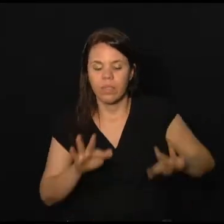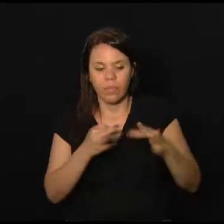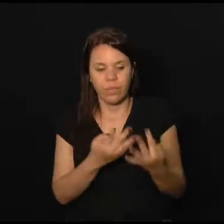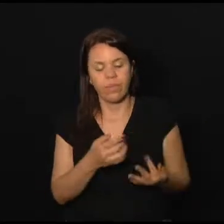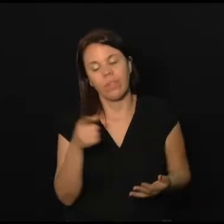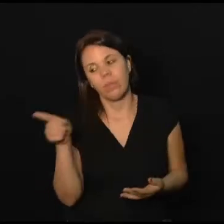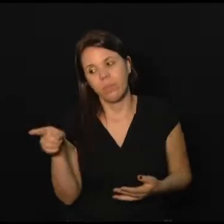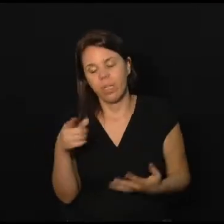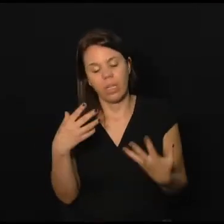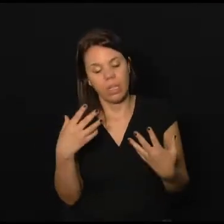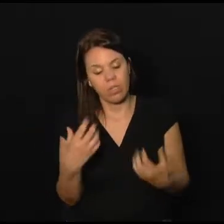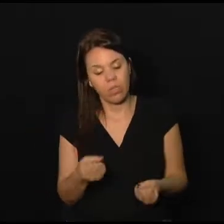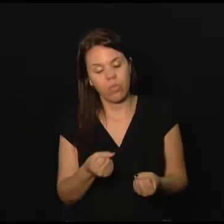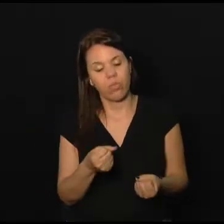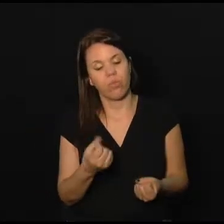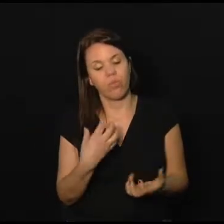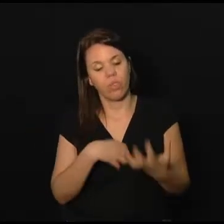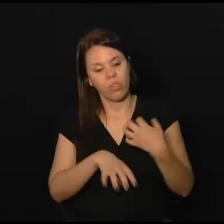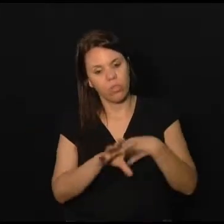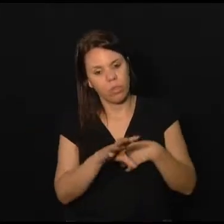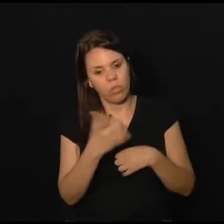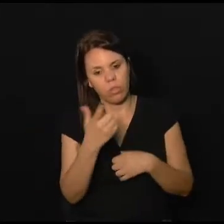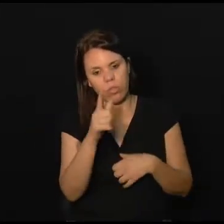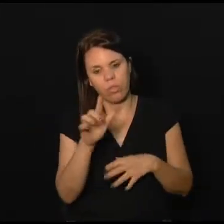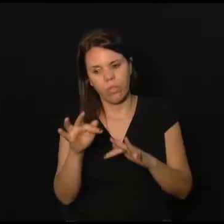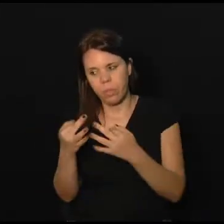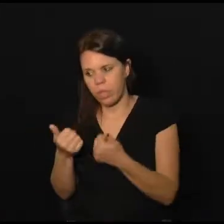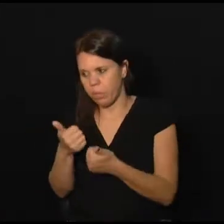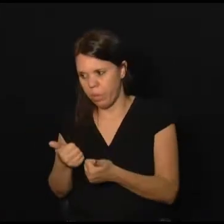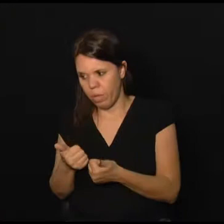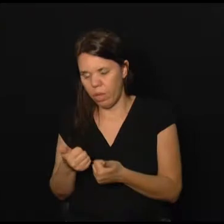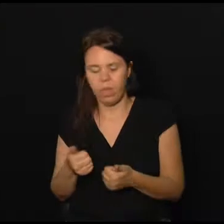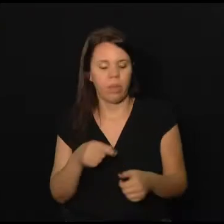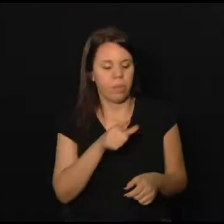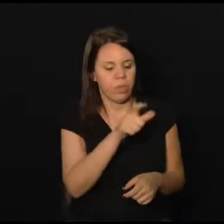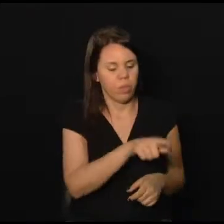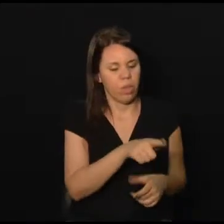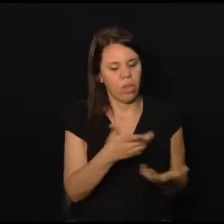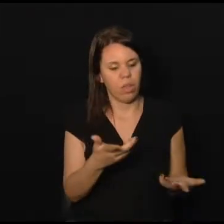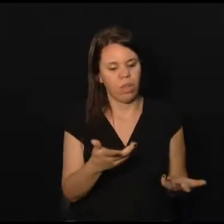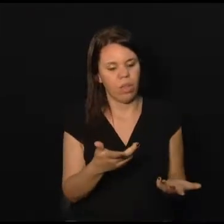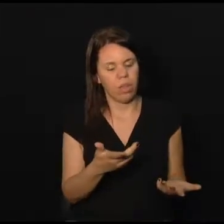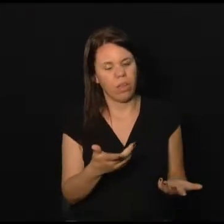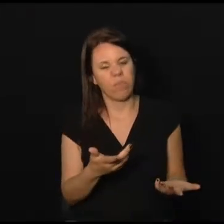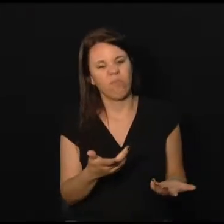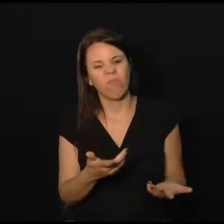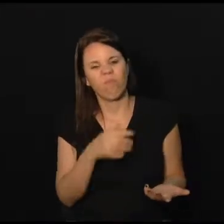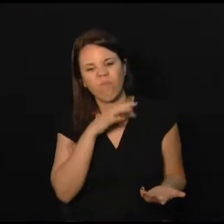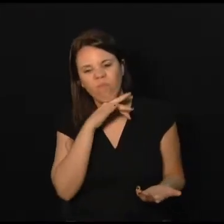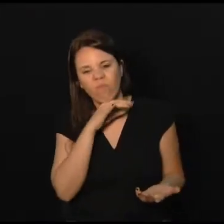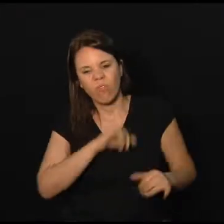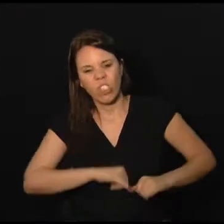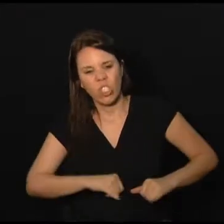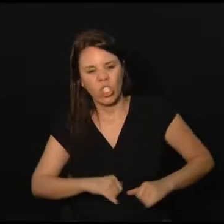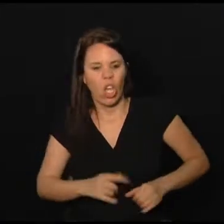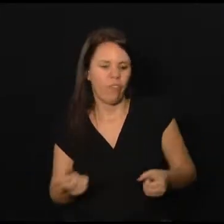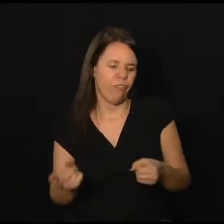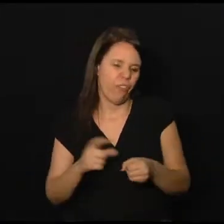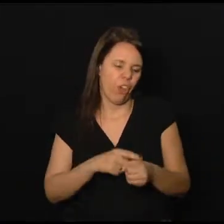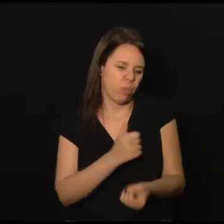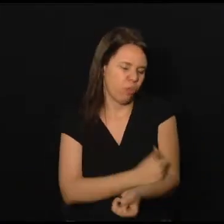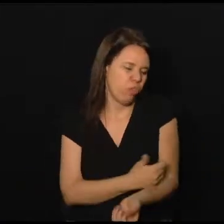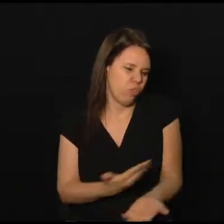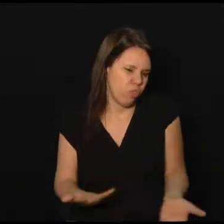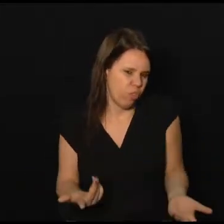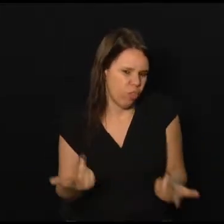dependente. O dependente, ele está bem, aí a família está bem. Ele cai, aí a família cai também, né? Então, esse